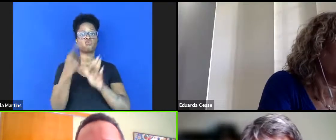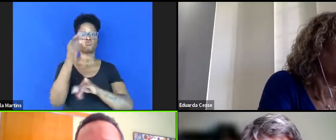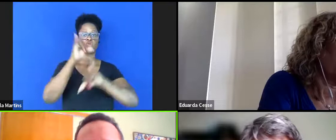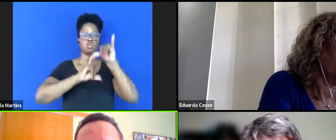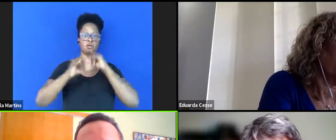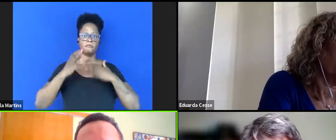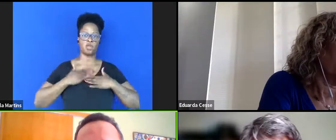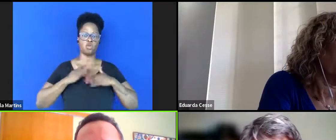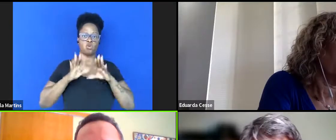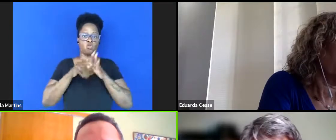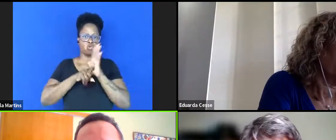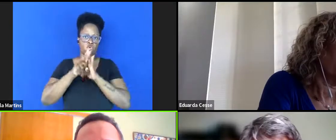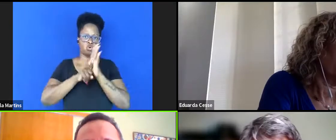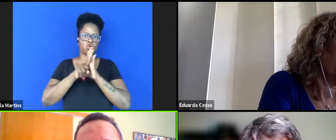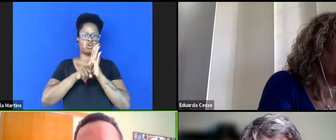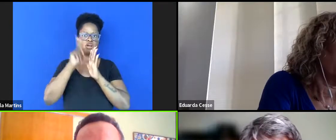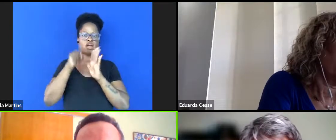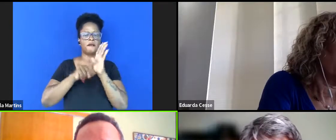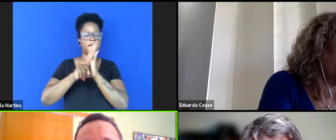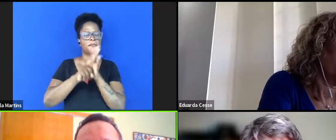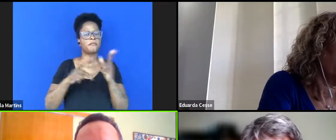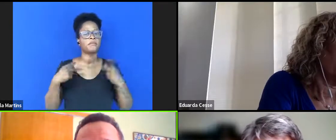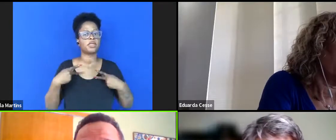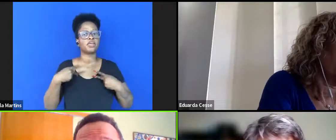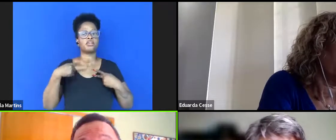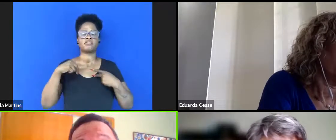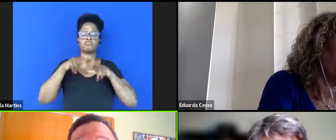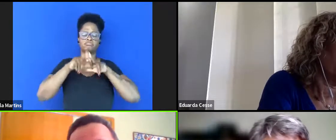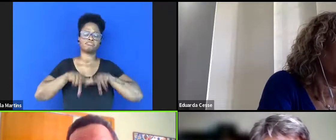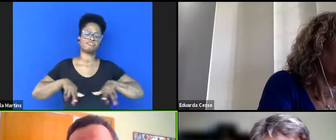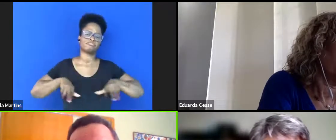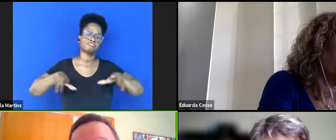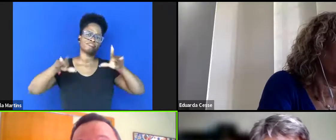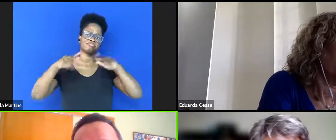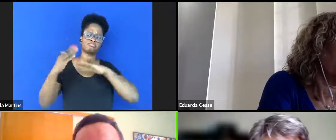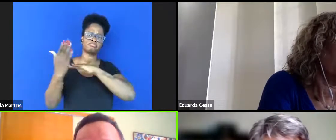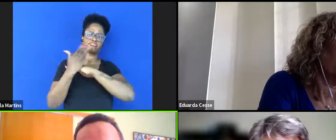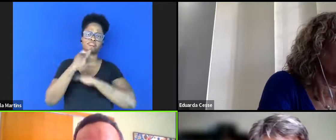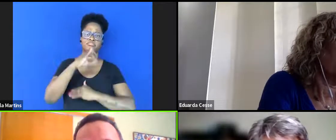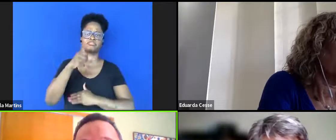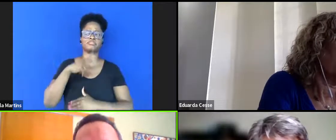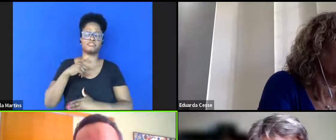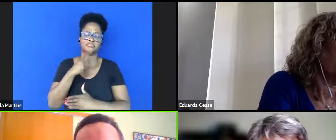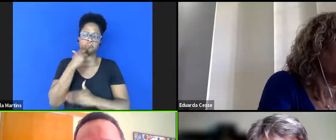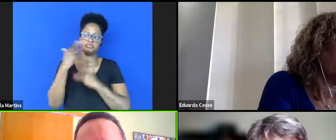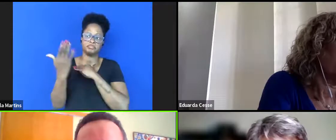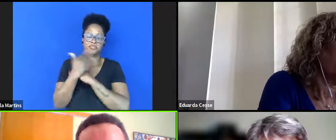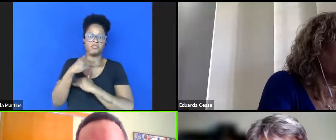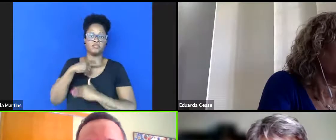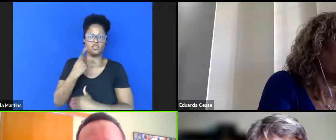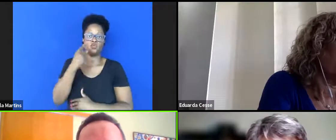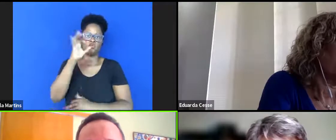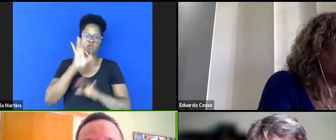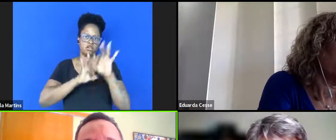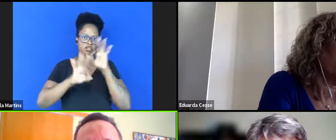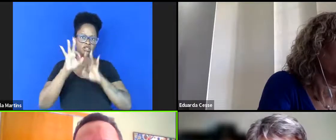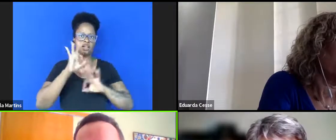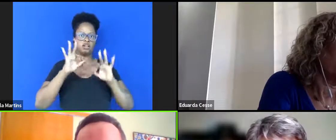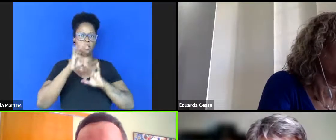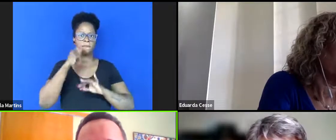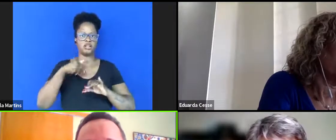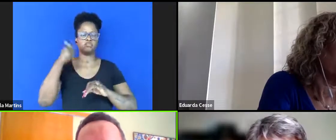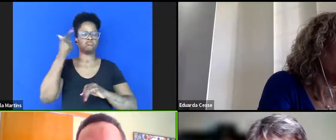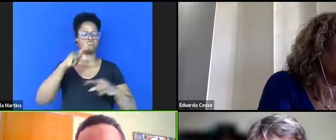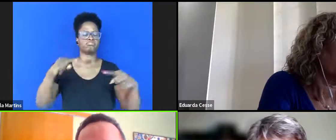grupo em particular de pesquisa, né, onde vários ajudar o João, a gente partiu de uma célula em que a gente fez edição genômica dessa